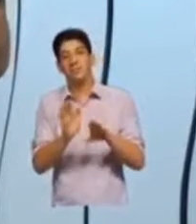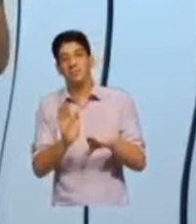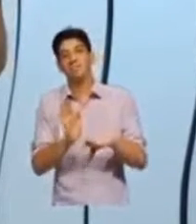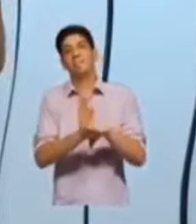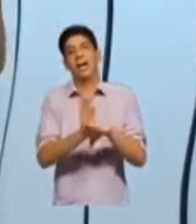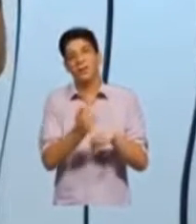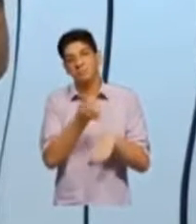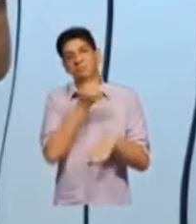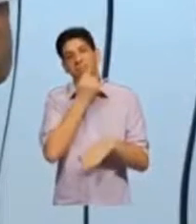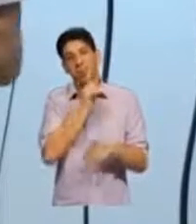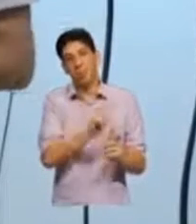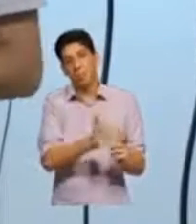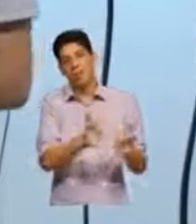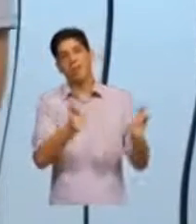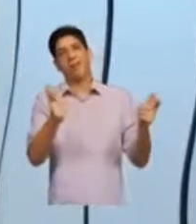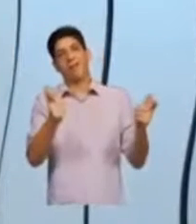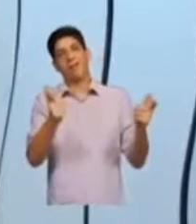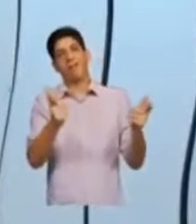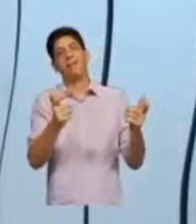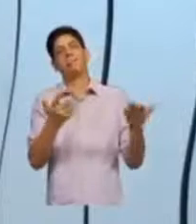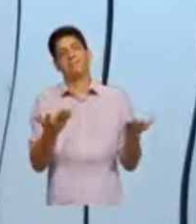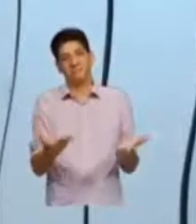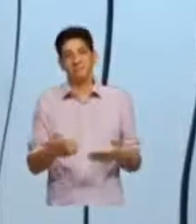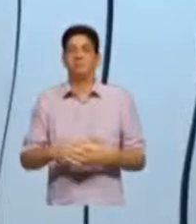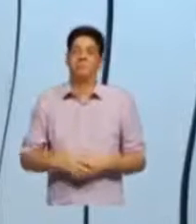momento. Isso então pode ser classificado.